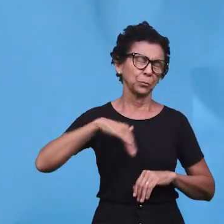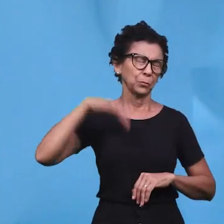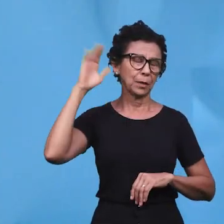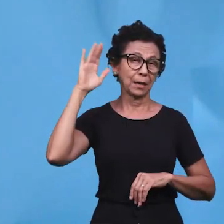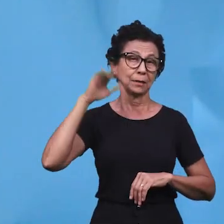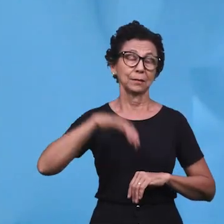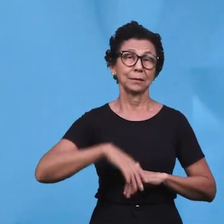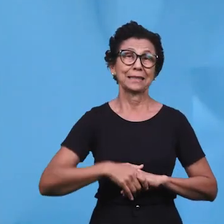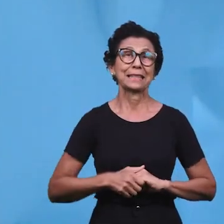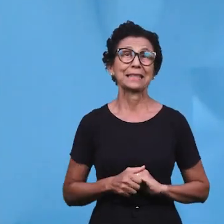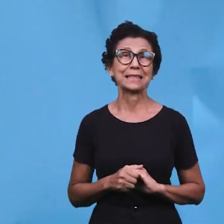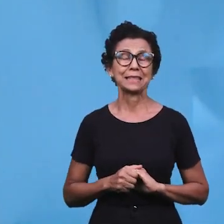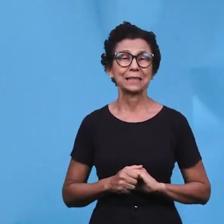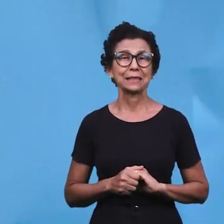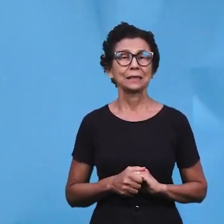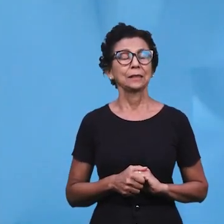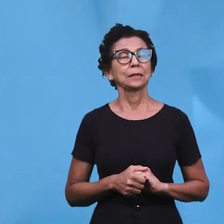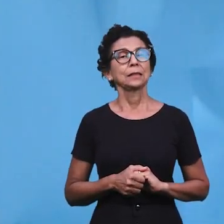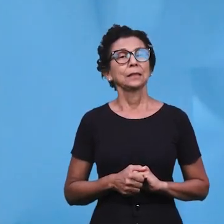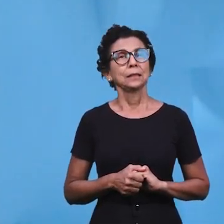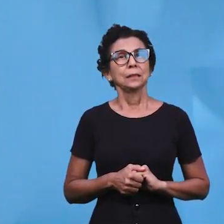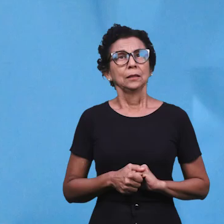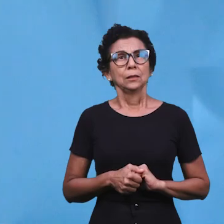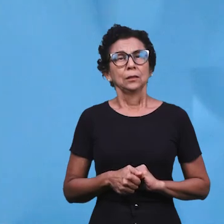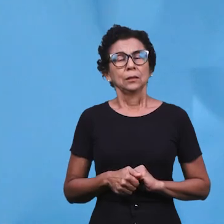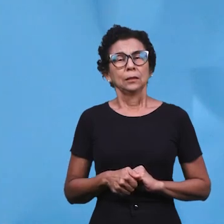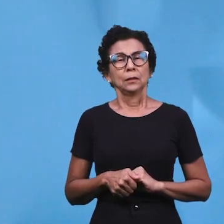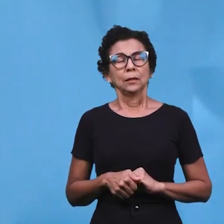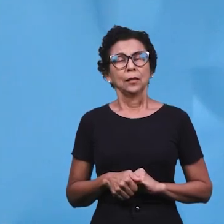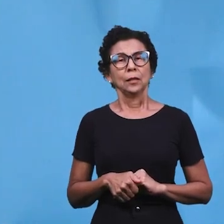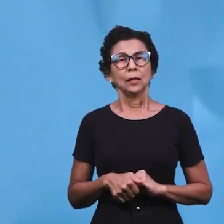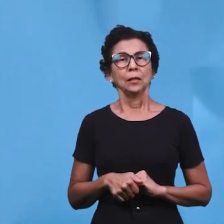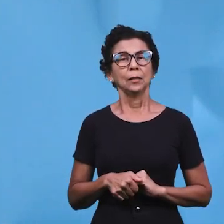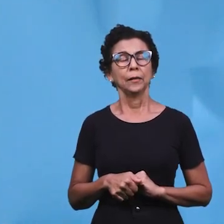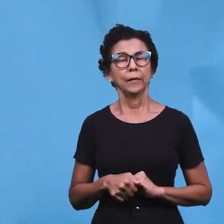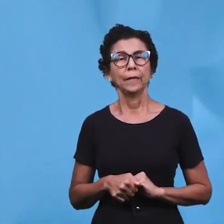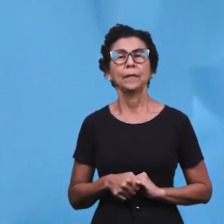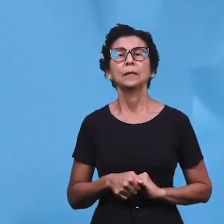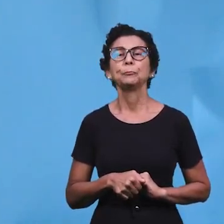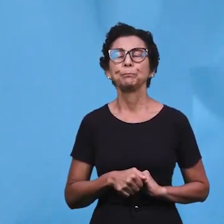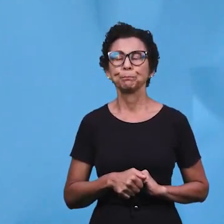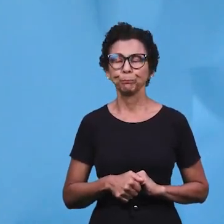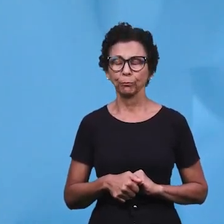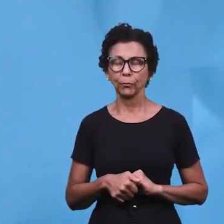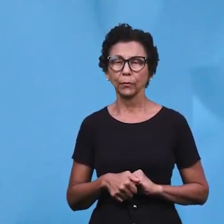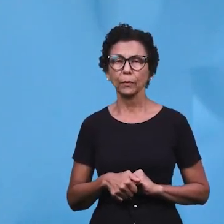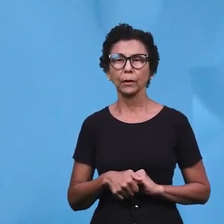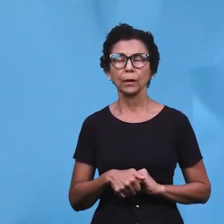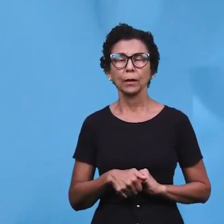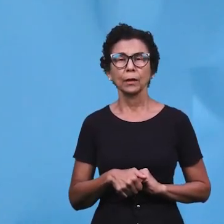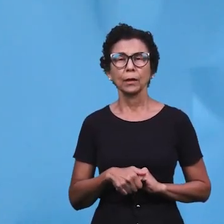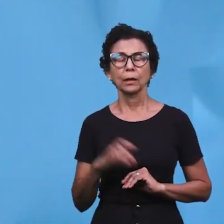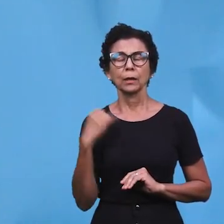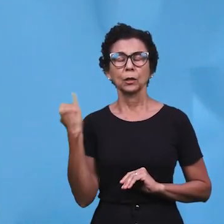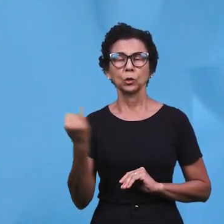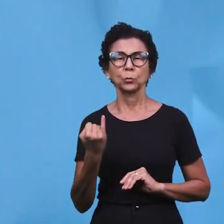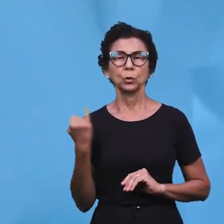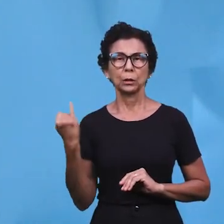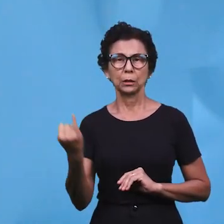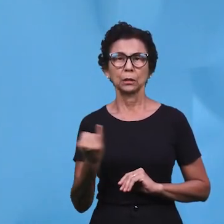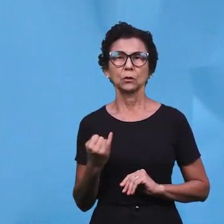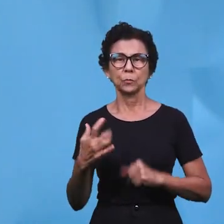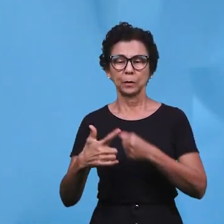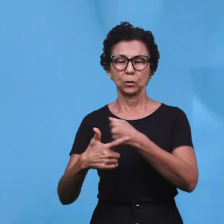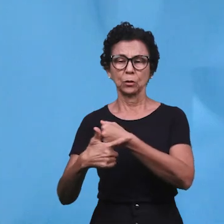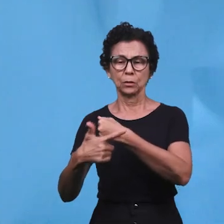deles. É o que mais dá a dica para as nossas funções fisiológicas funcionarem, cada uma